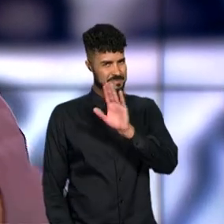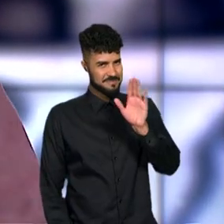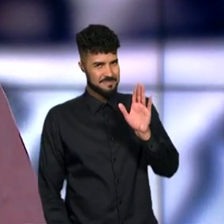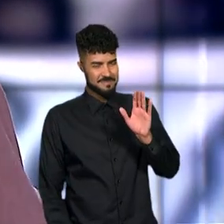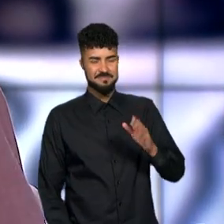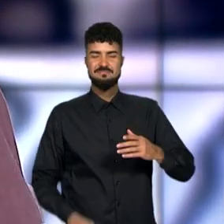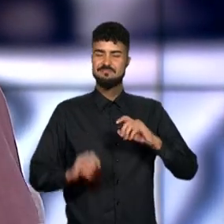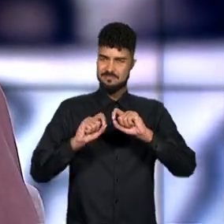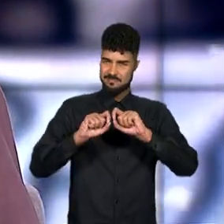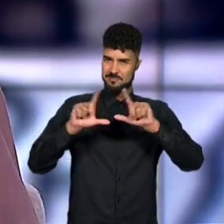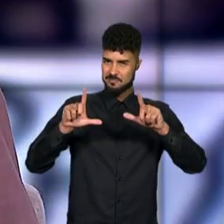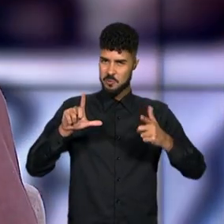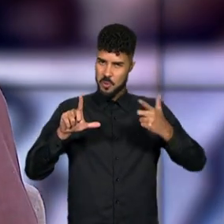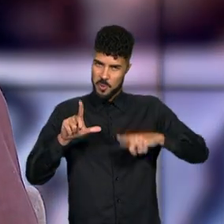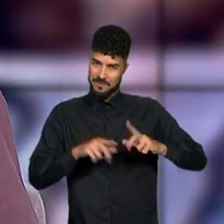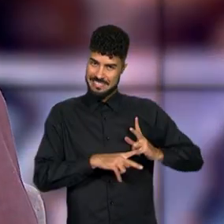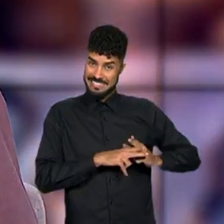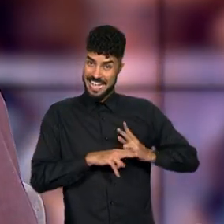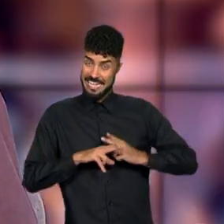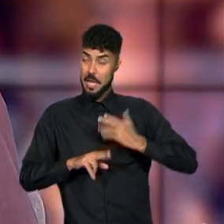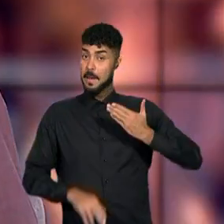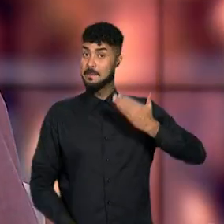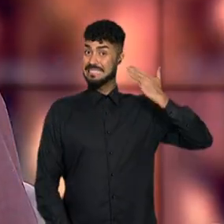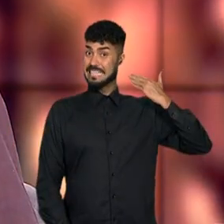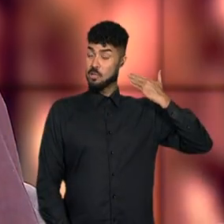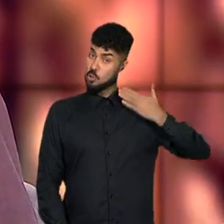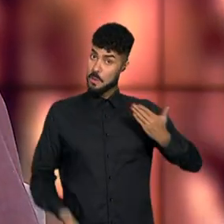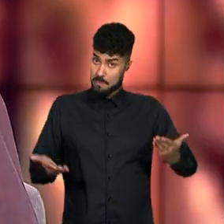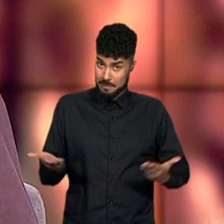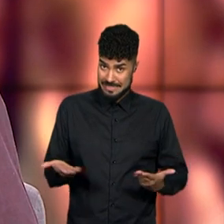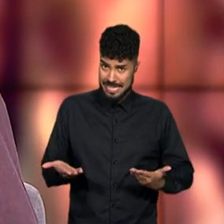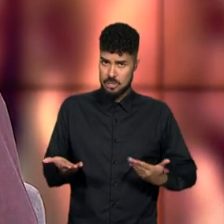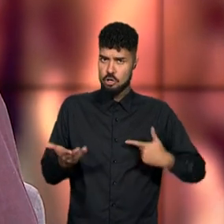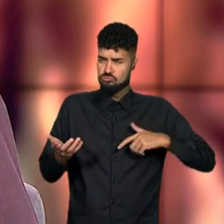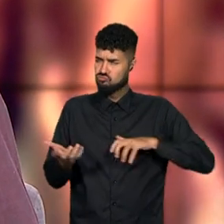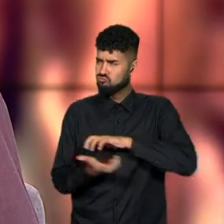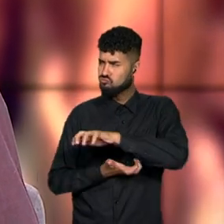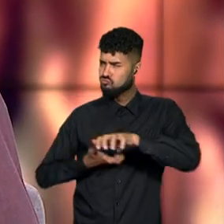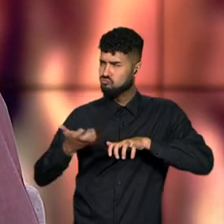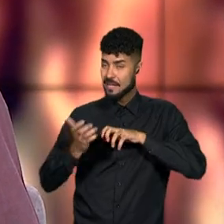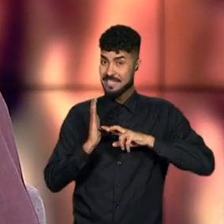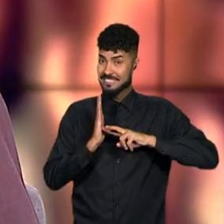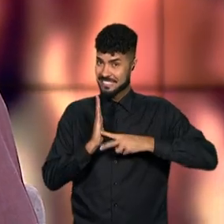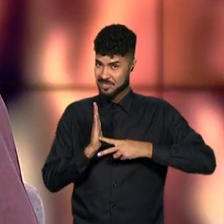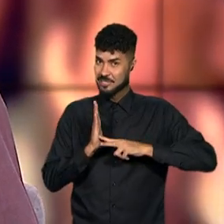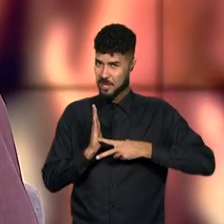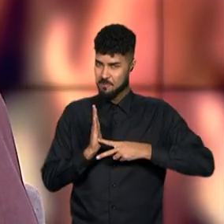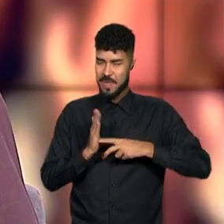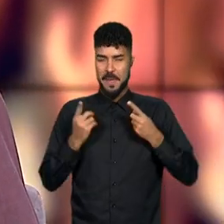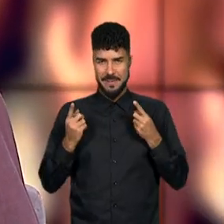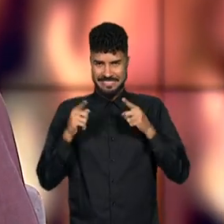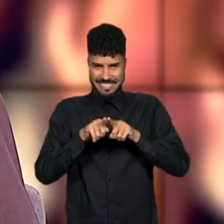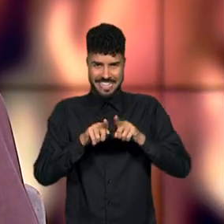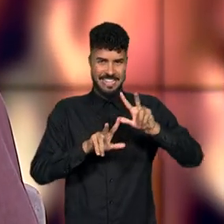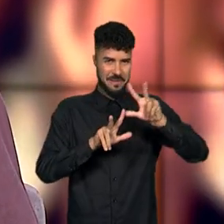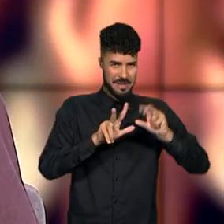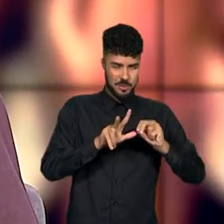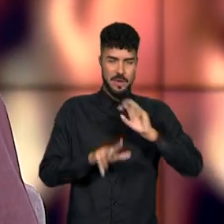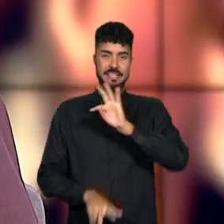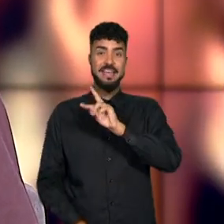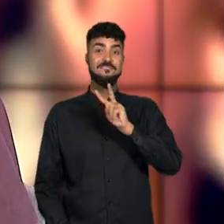Estamos de volta com a série Passado, Presente e Resistência Sindical, fruto de uma parceria entre a TV Brasil e a